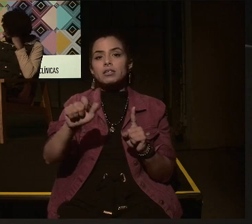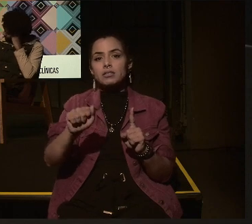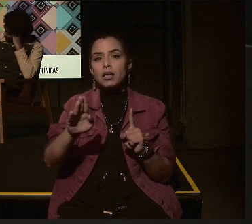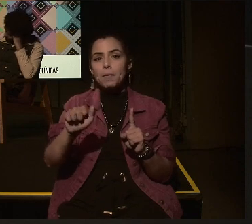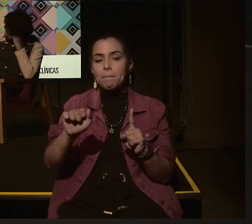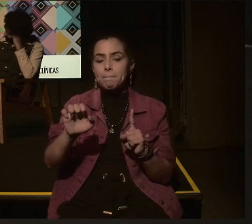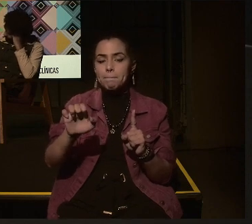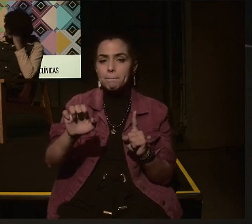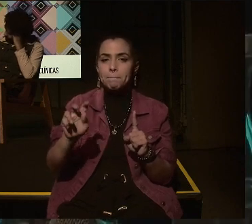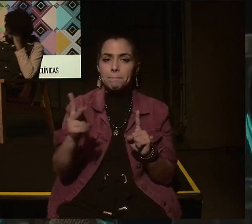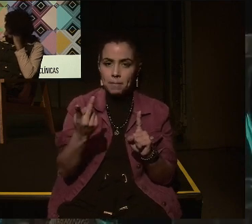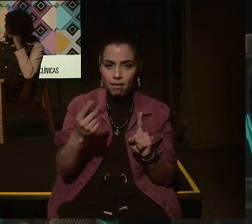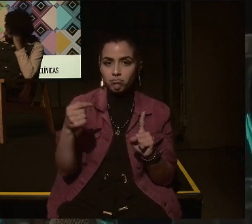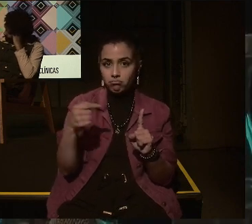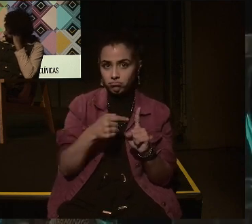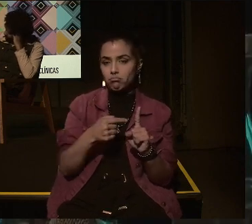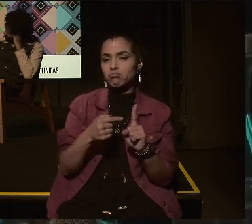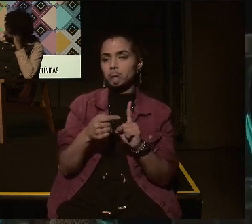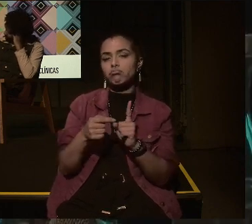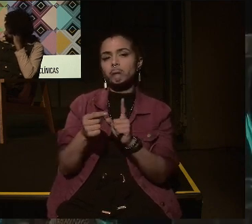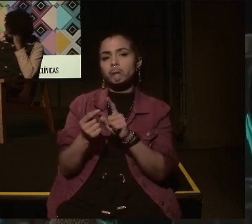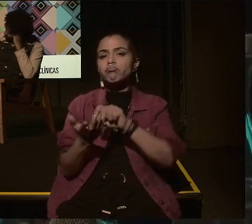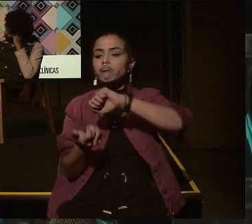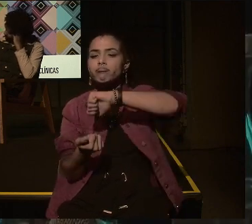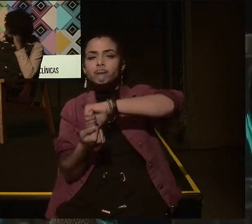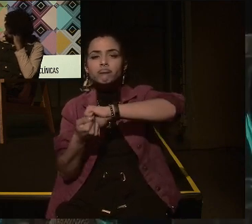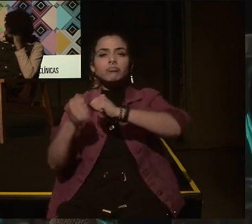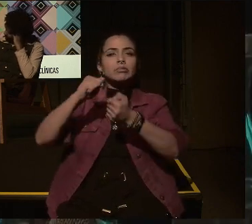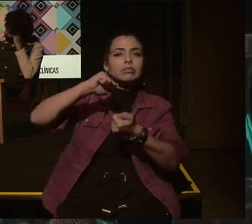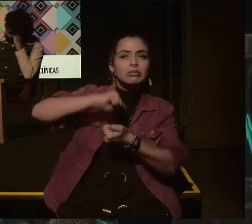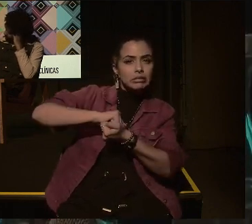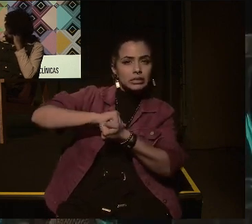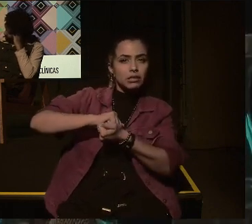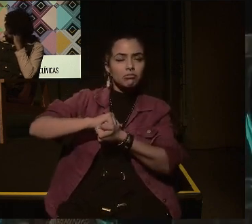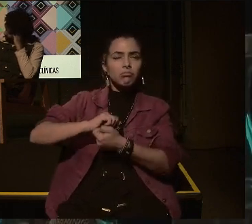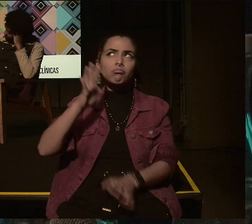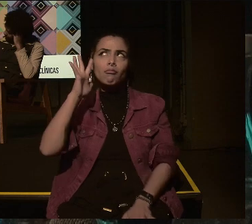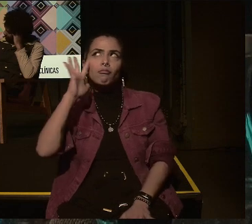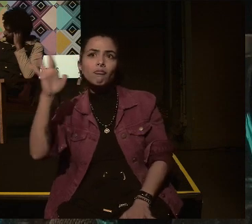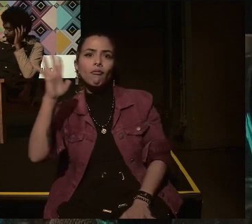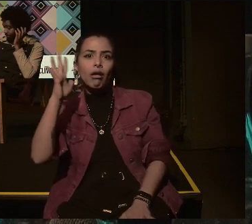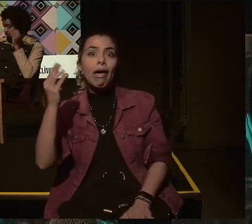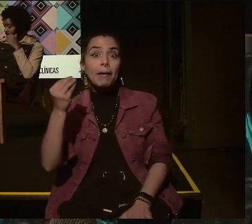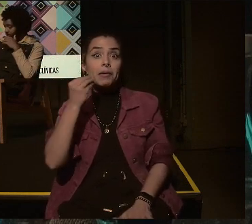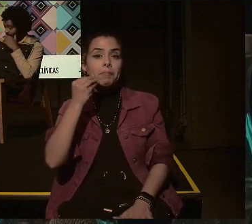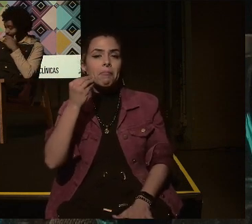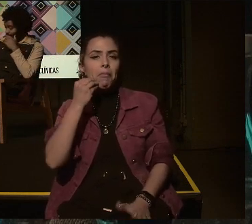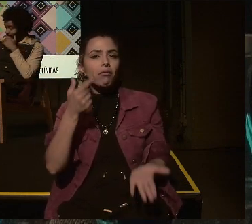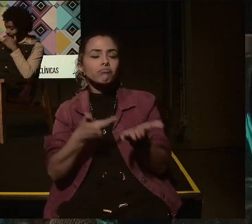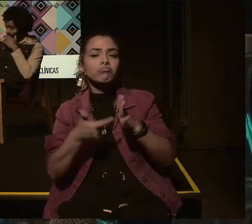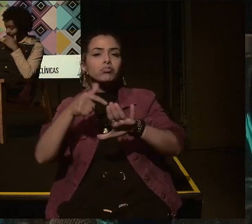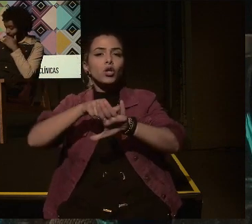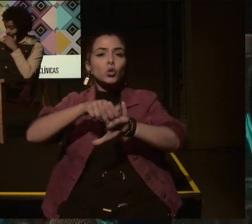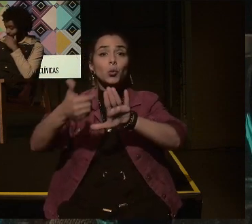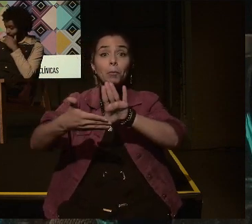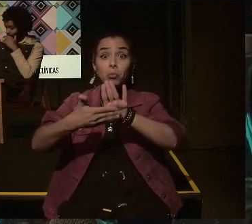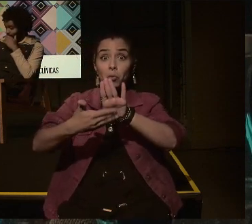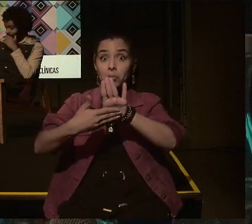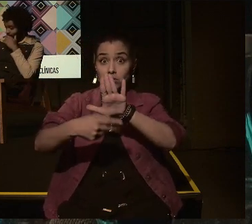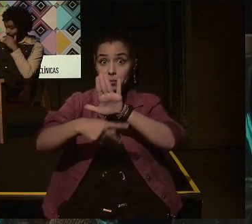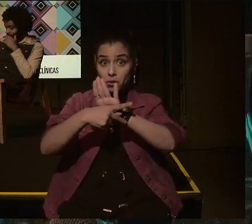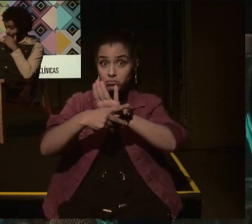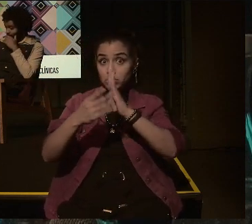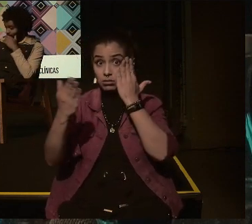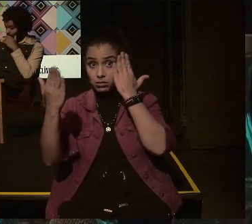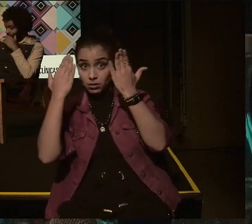editora Perspectiva, ela vai ali fazendo toda uma genealogia em torno da proposta da